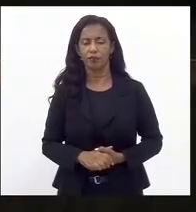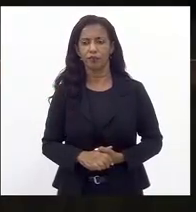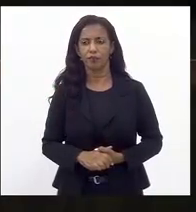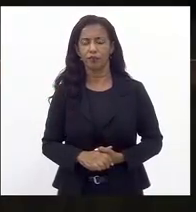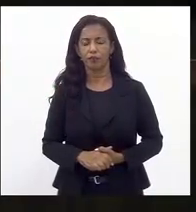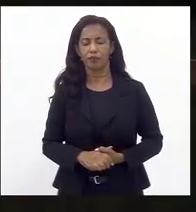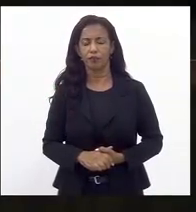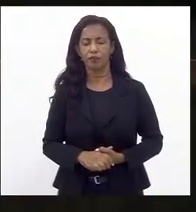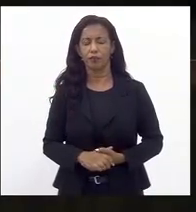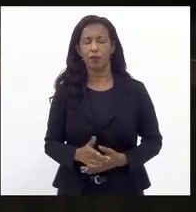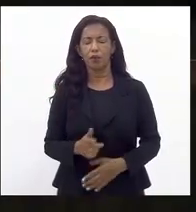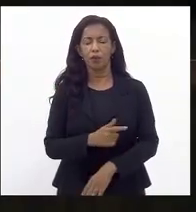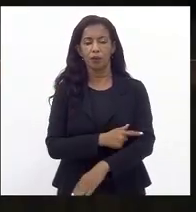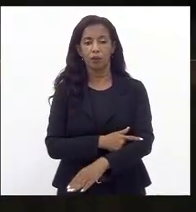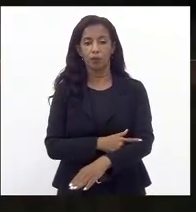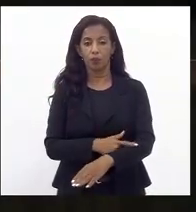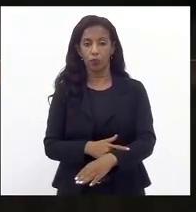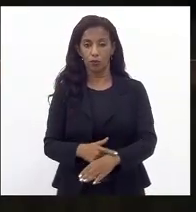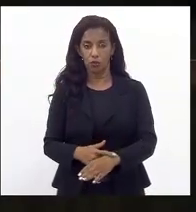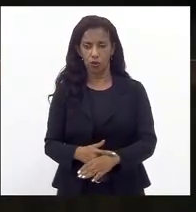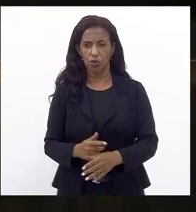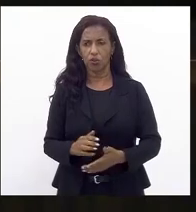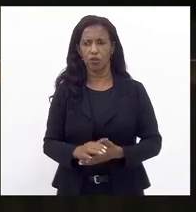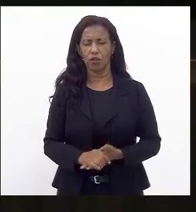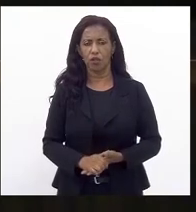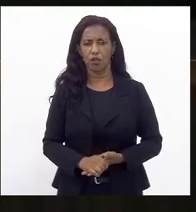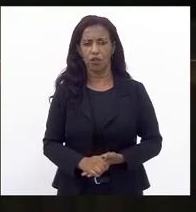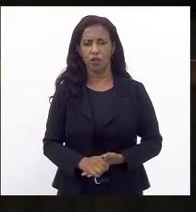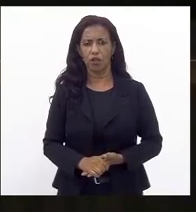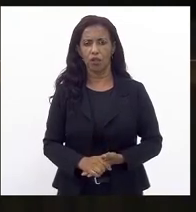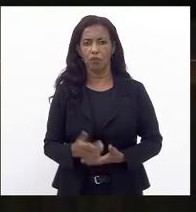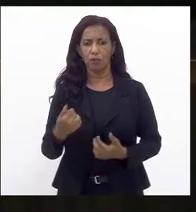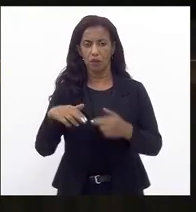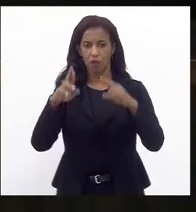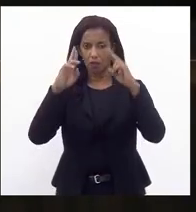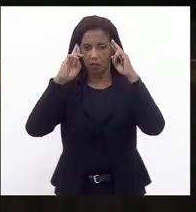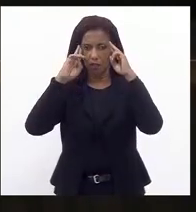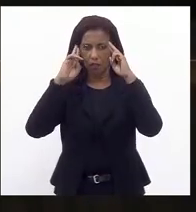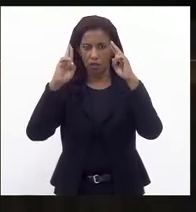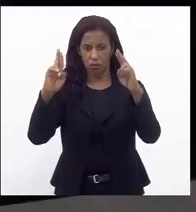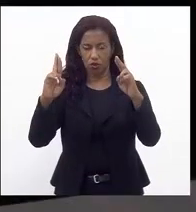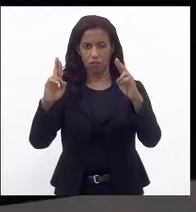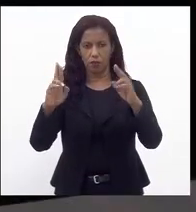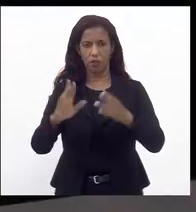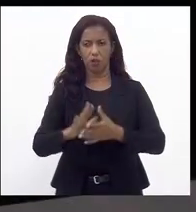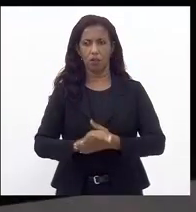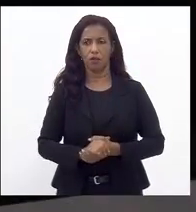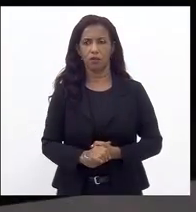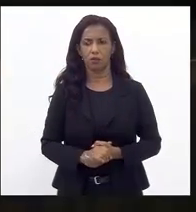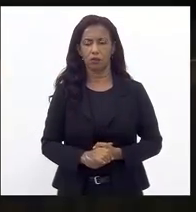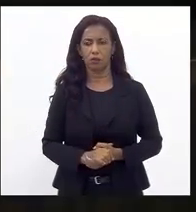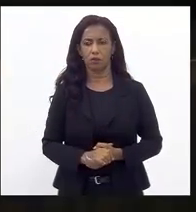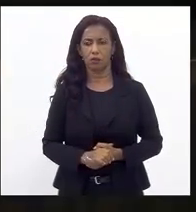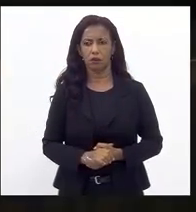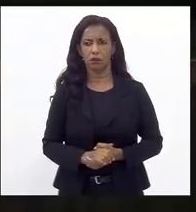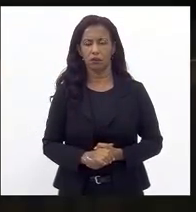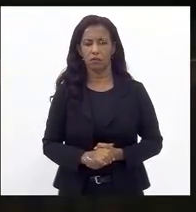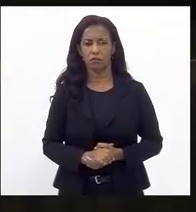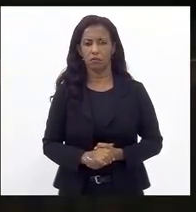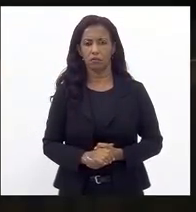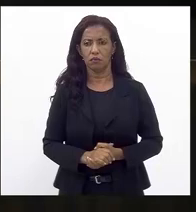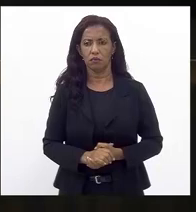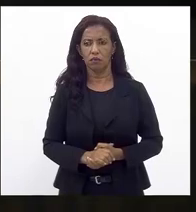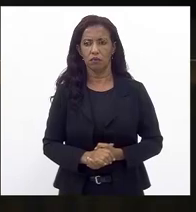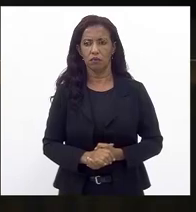e por gentileza por garantia fala do aumentar da parlamentar gentileza